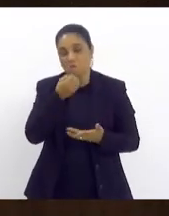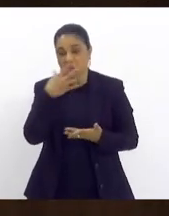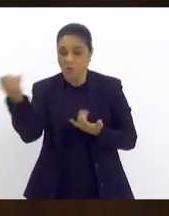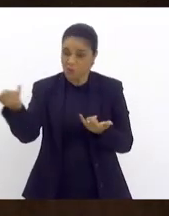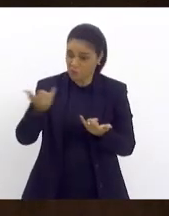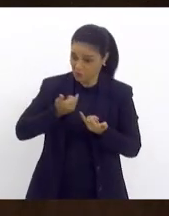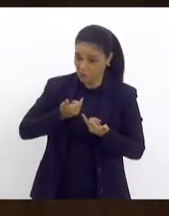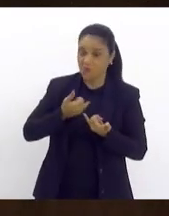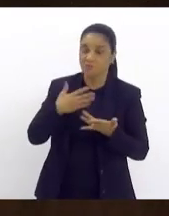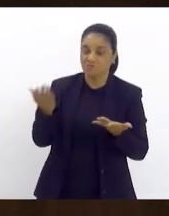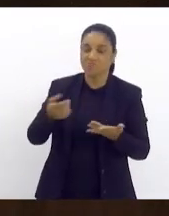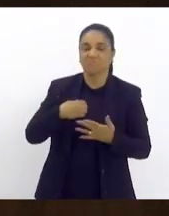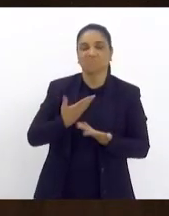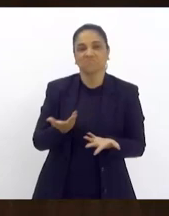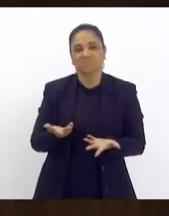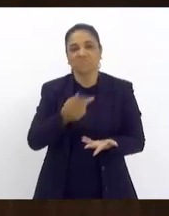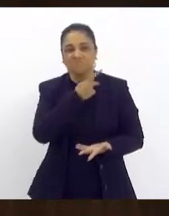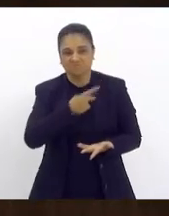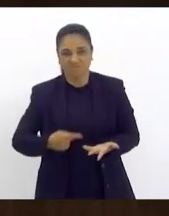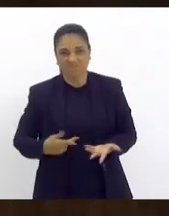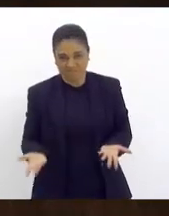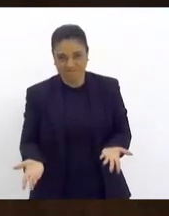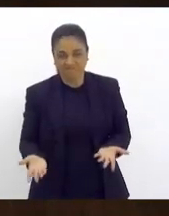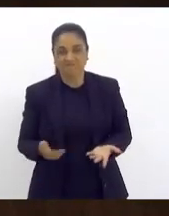por vossa excelência mas